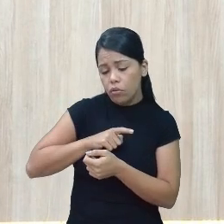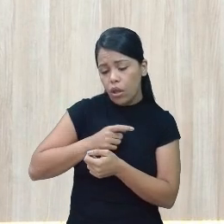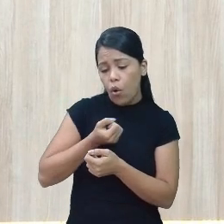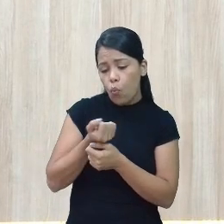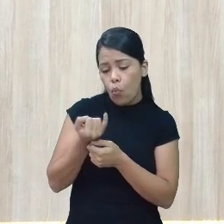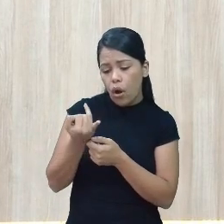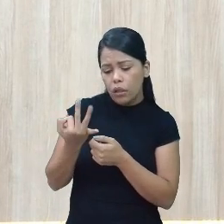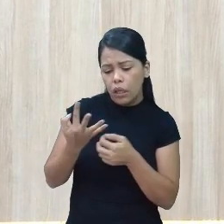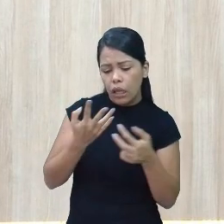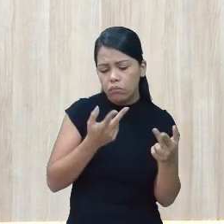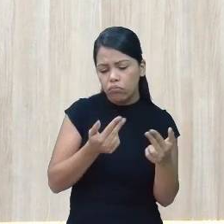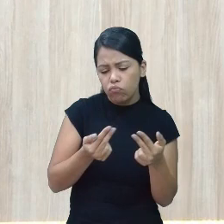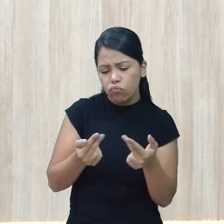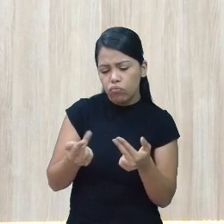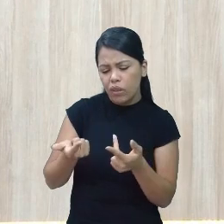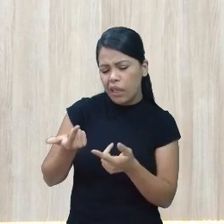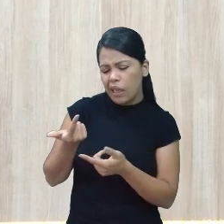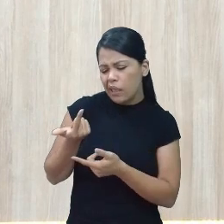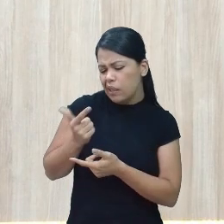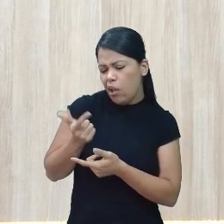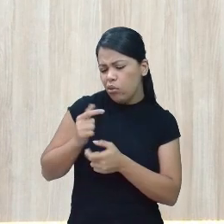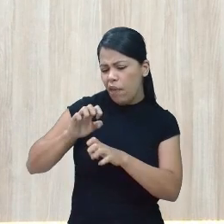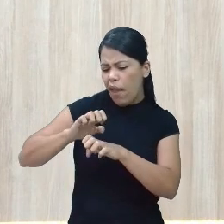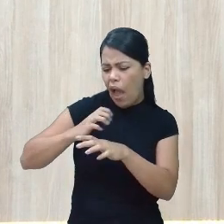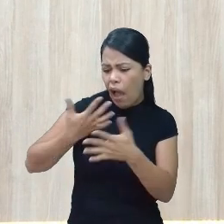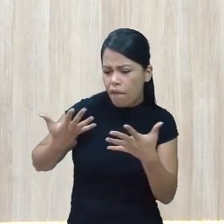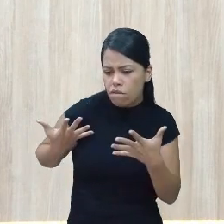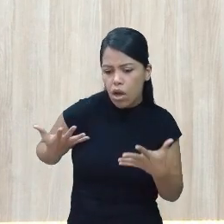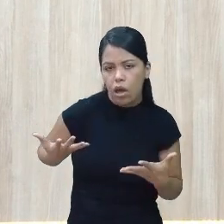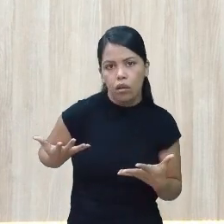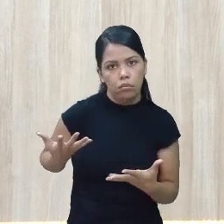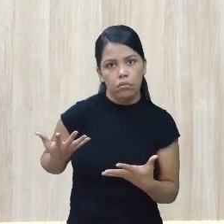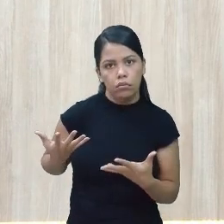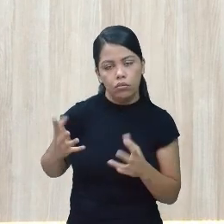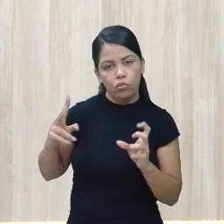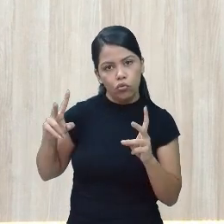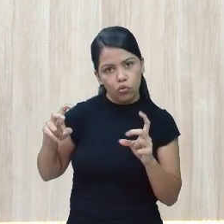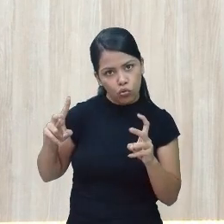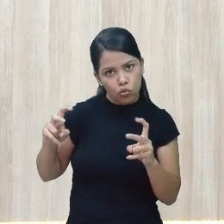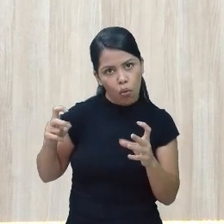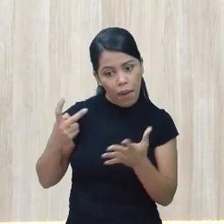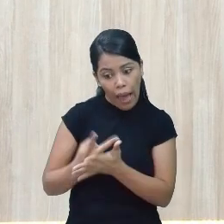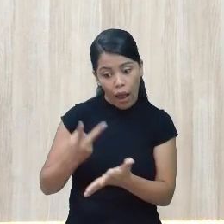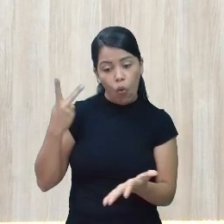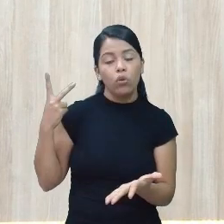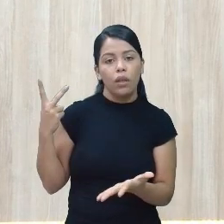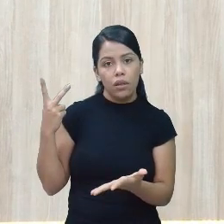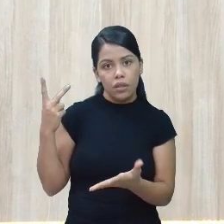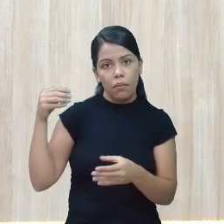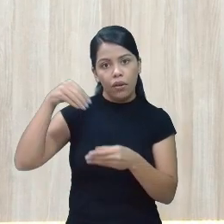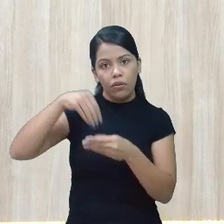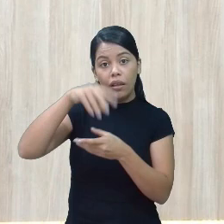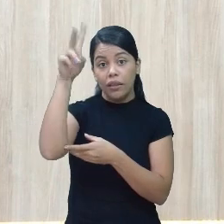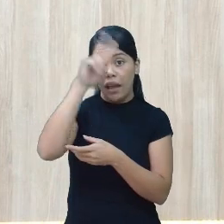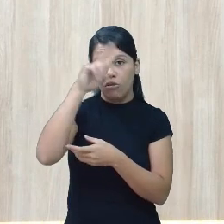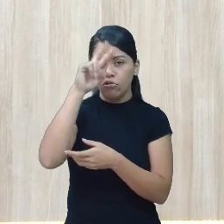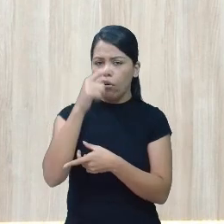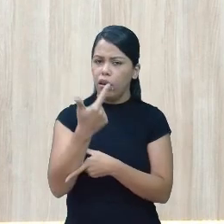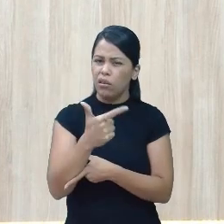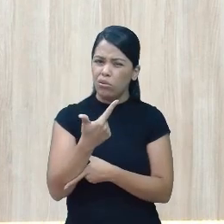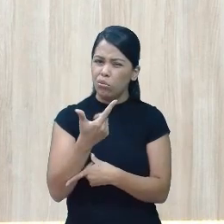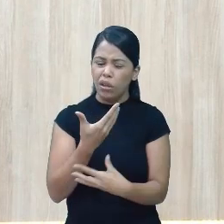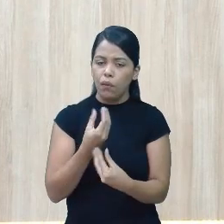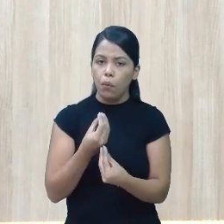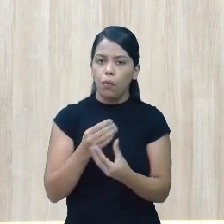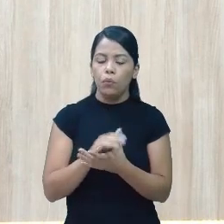gente vai perceber que não tiveram grandes eventos com relação aos fatos históricos, que quando chega ali naquela parte